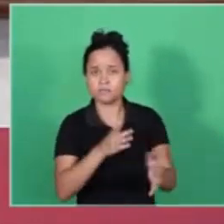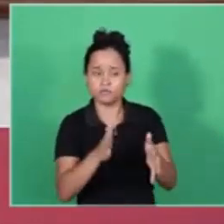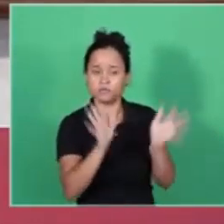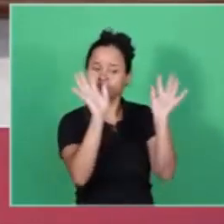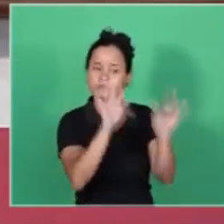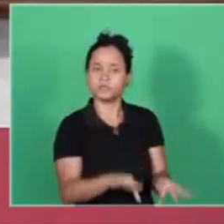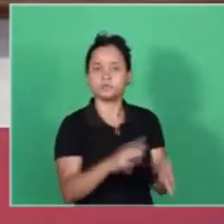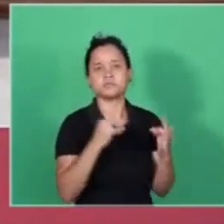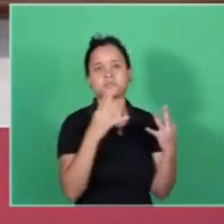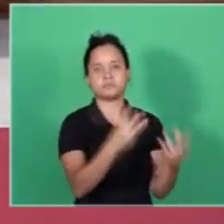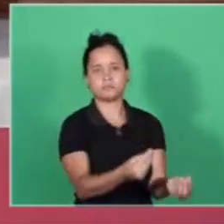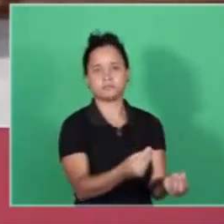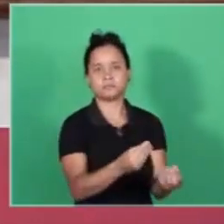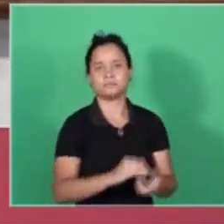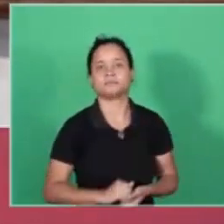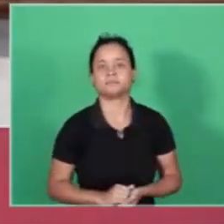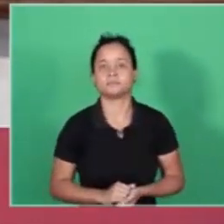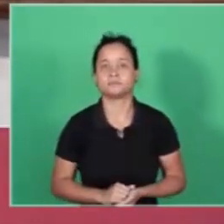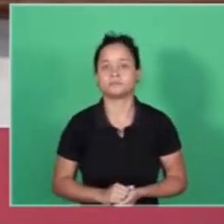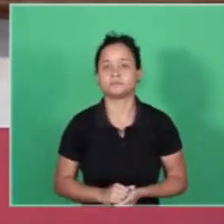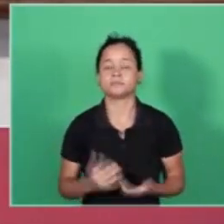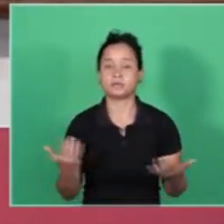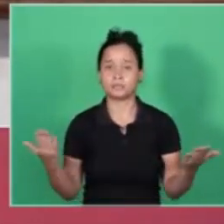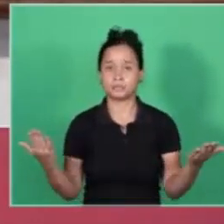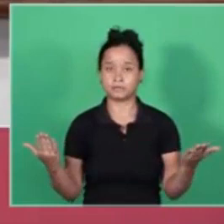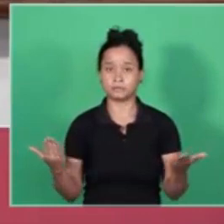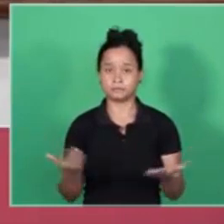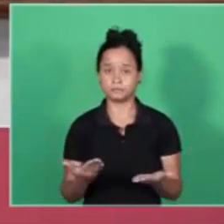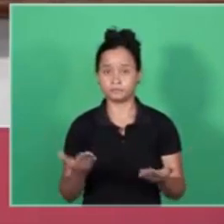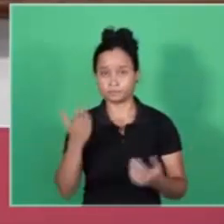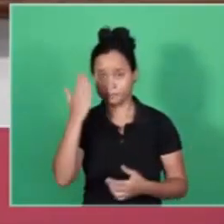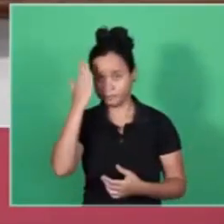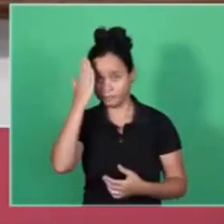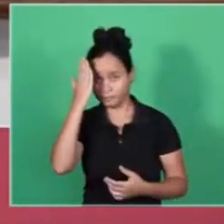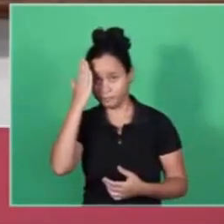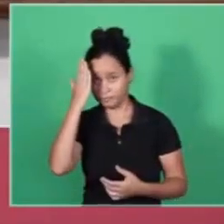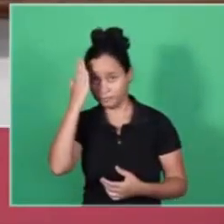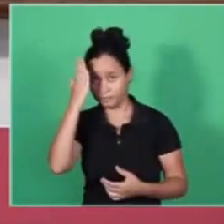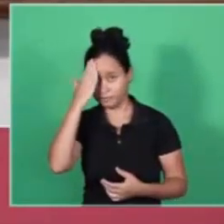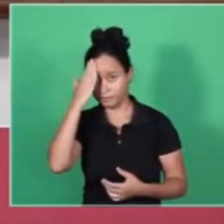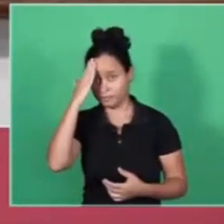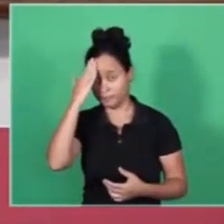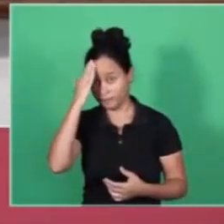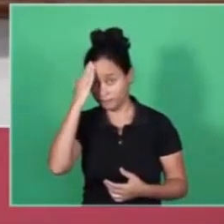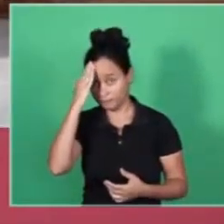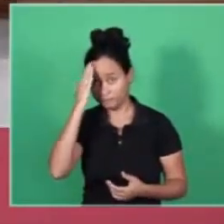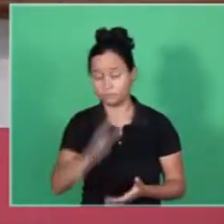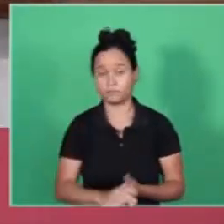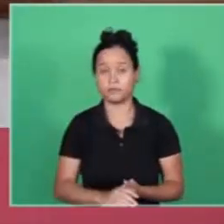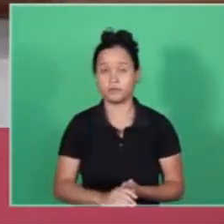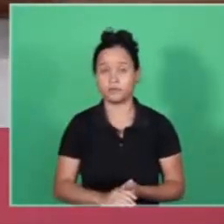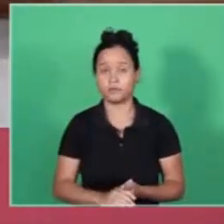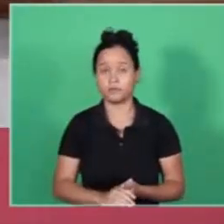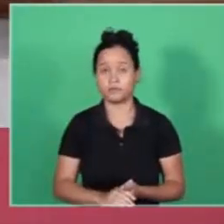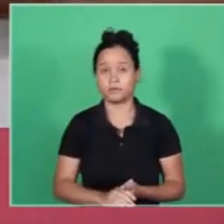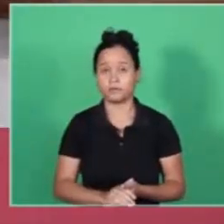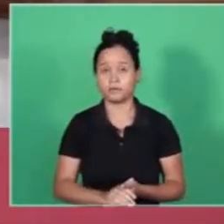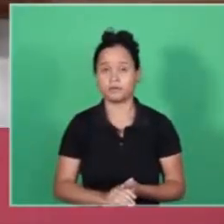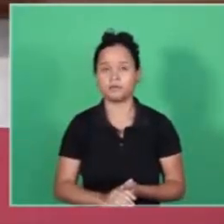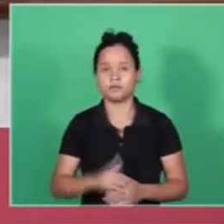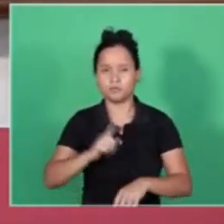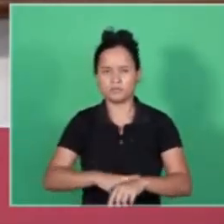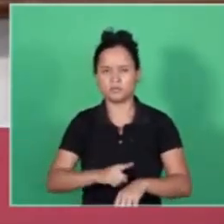irmãos, vão entender? A grande luta que a igreja travou com a razão, foi contra a